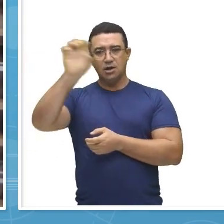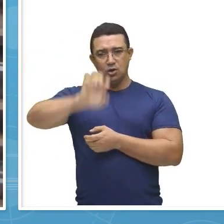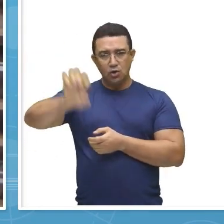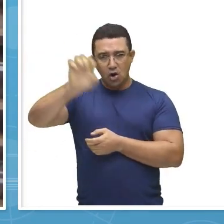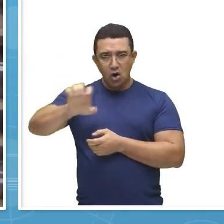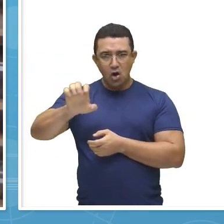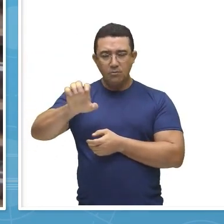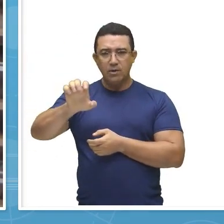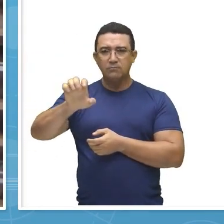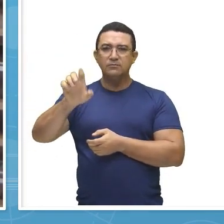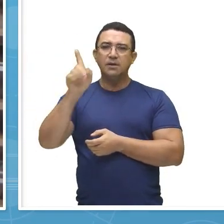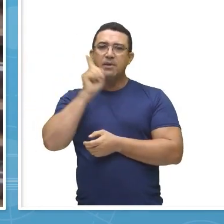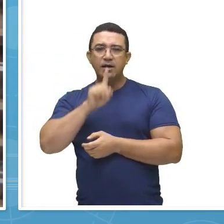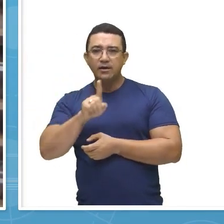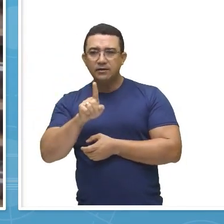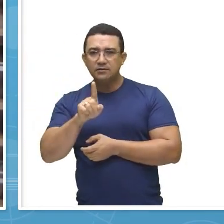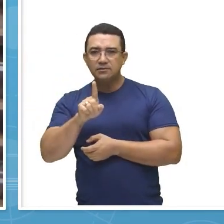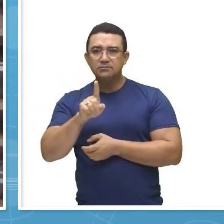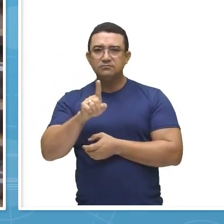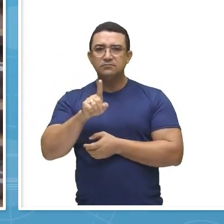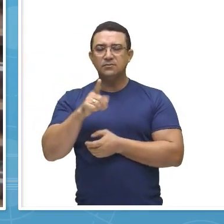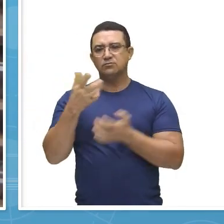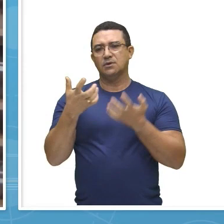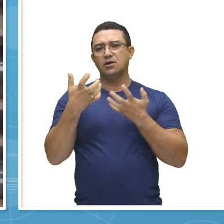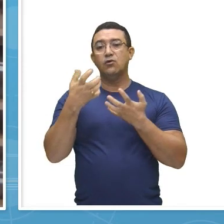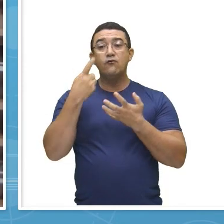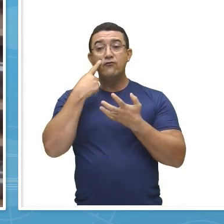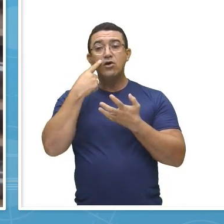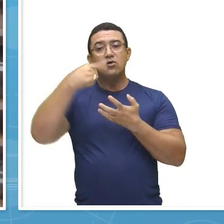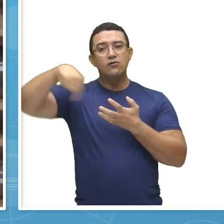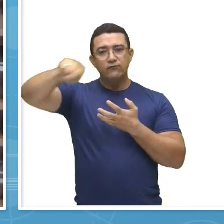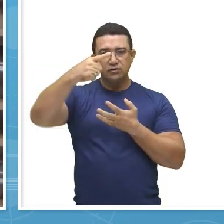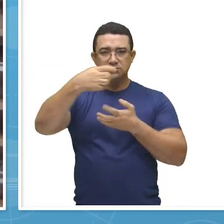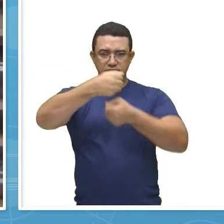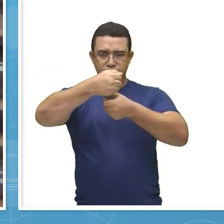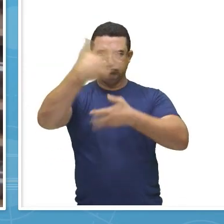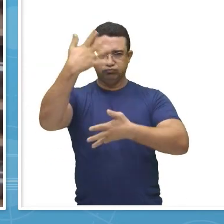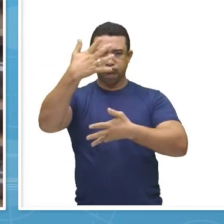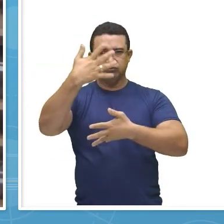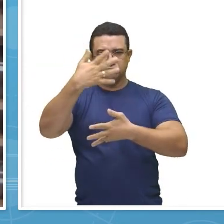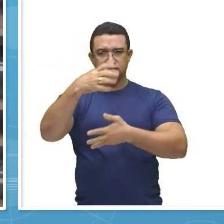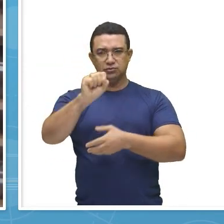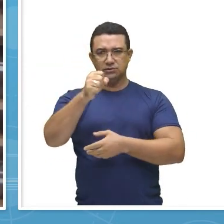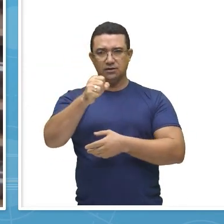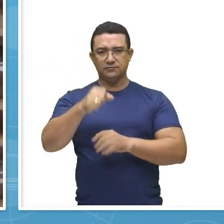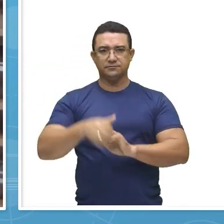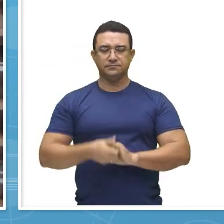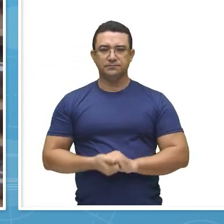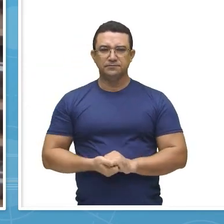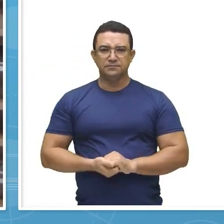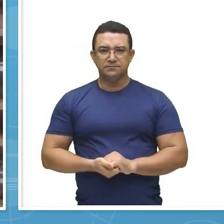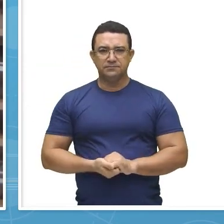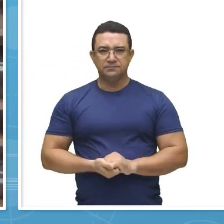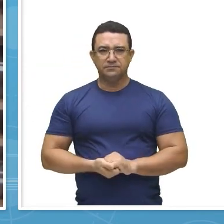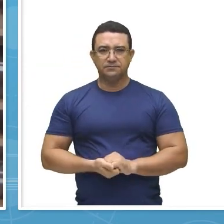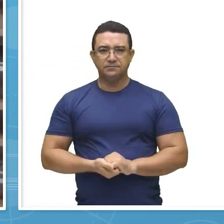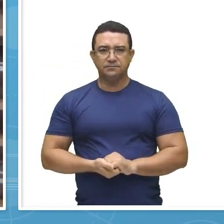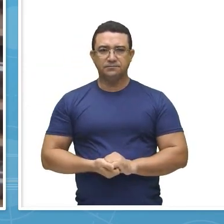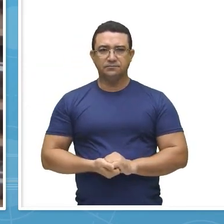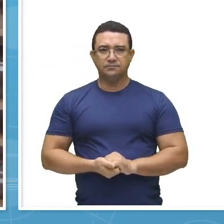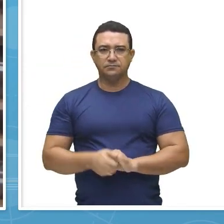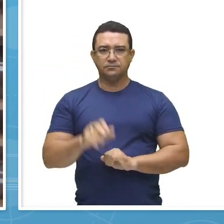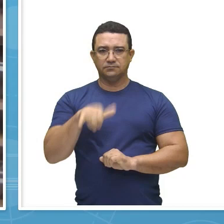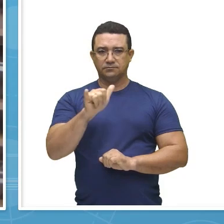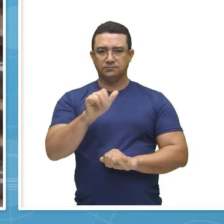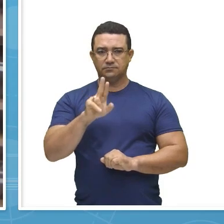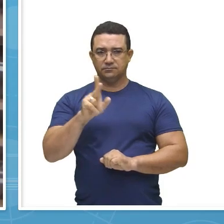América, né? Então, eu quero ver o que vocês colocaram aí na nossa 8ª questão. O que vocês responderam? Então, a gente tem aí o